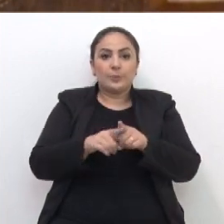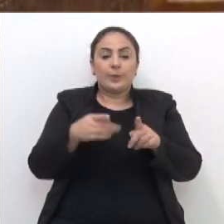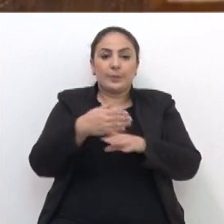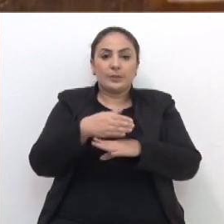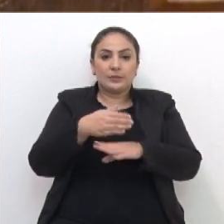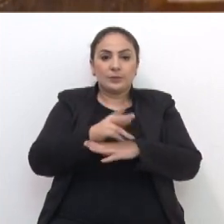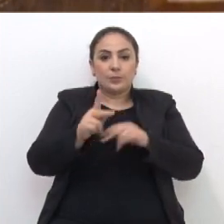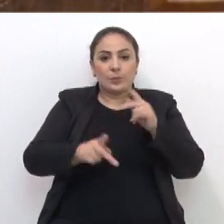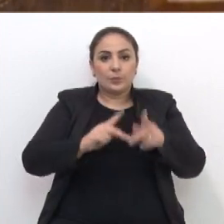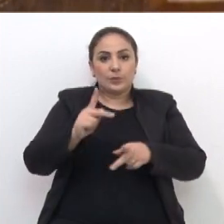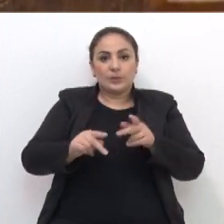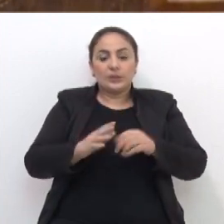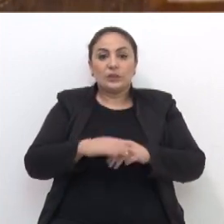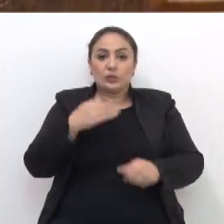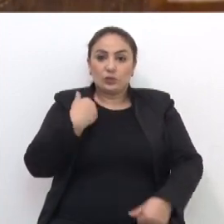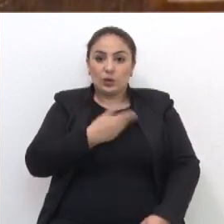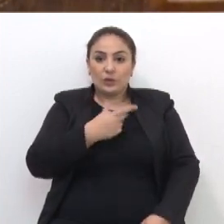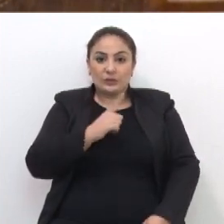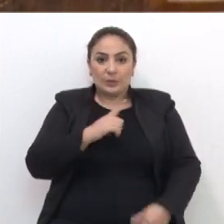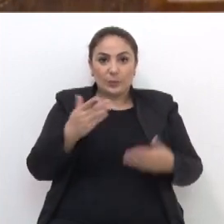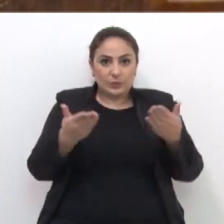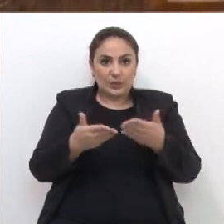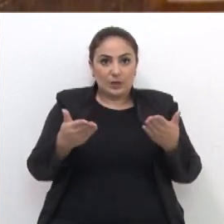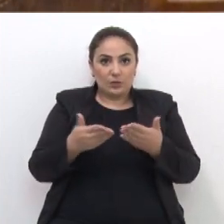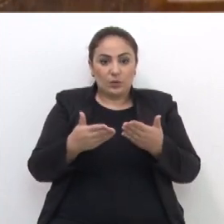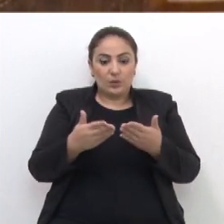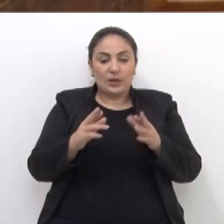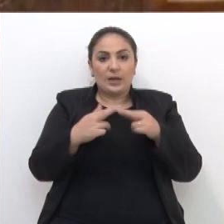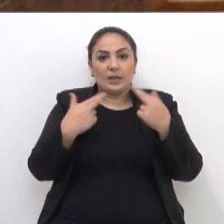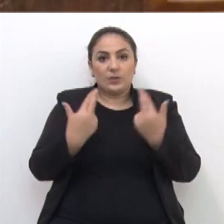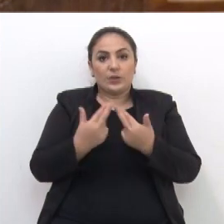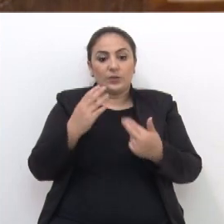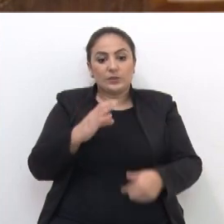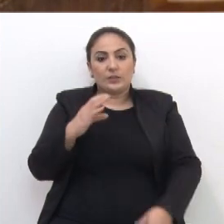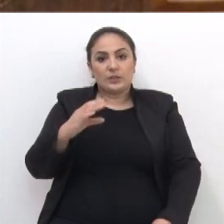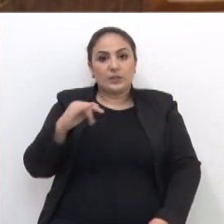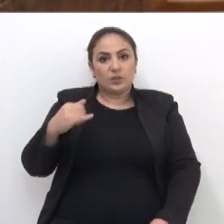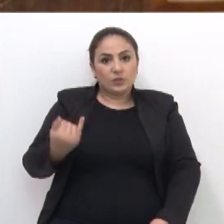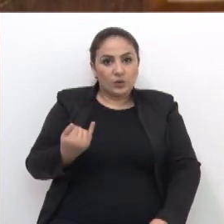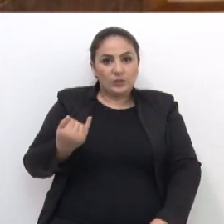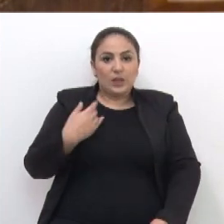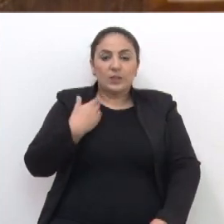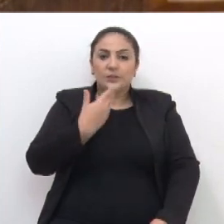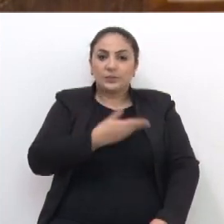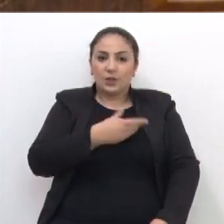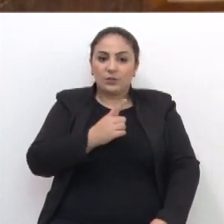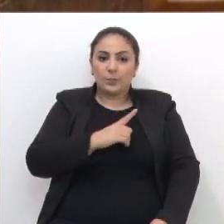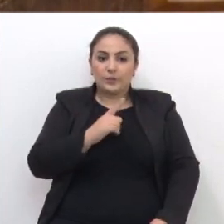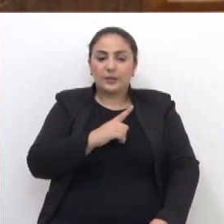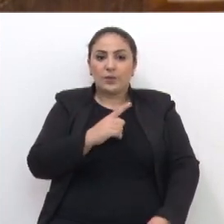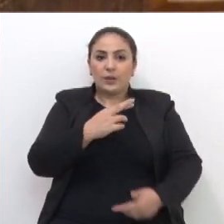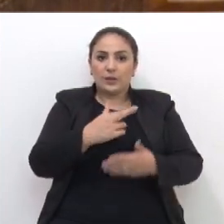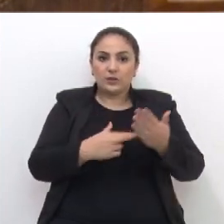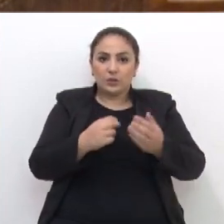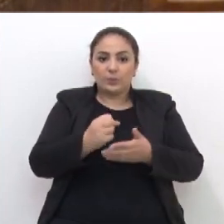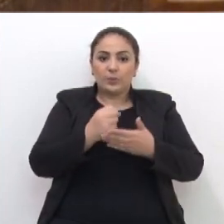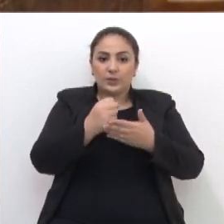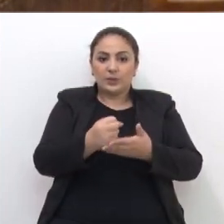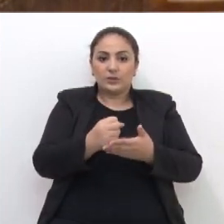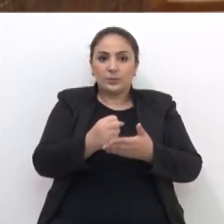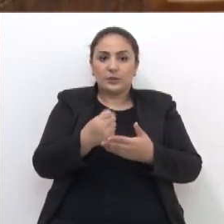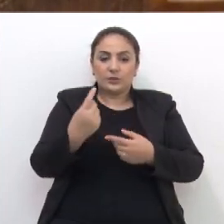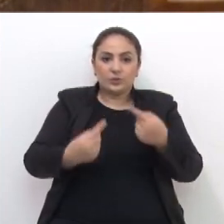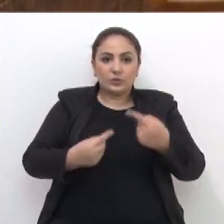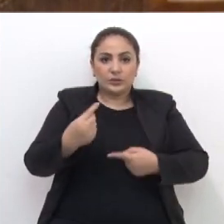São 4 comissões permanentes, a CCJ discute e ele vai tramitar, então, nas próximas 3 comissões. Lembrando que esse projeto está como regime